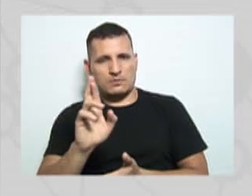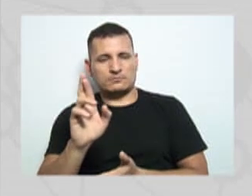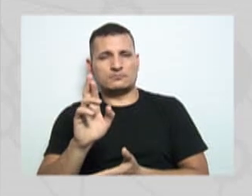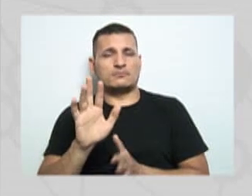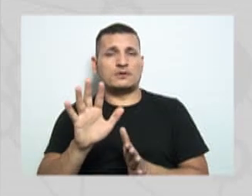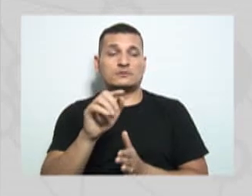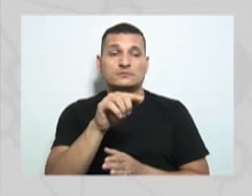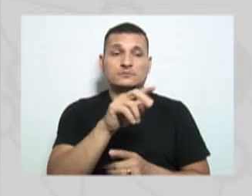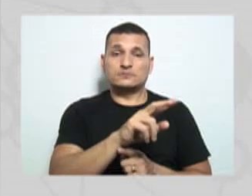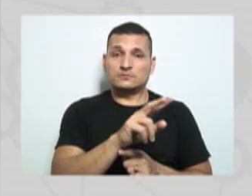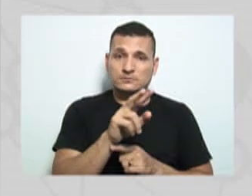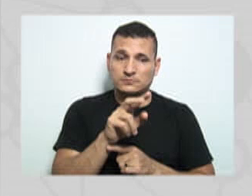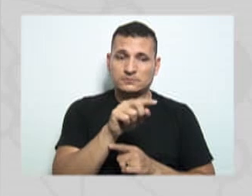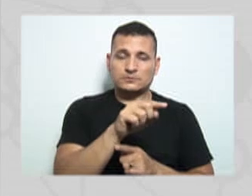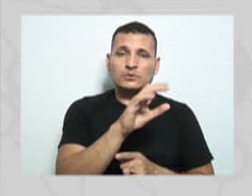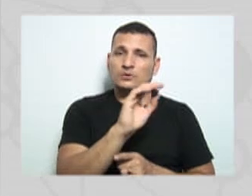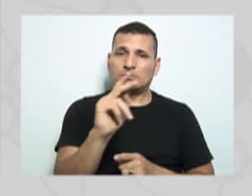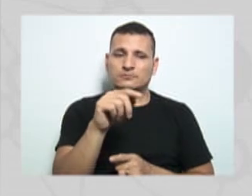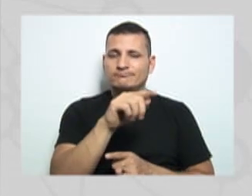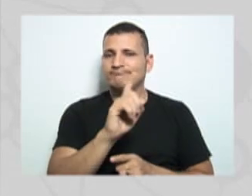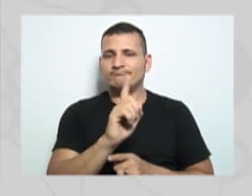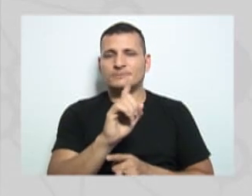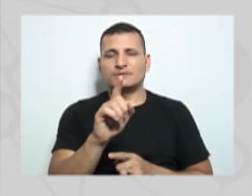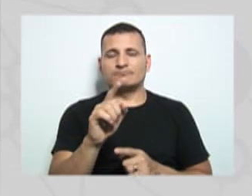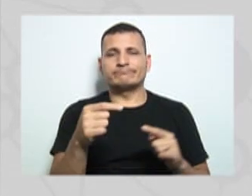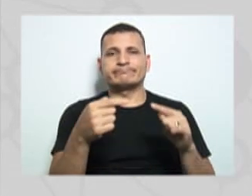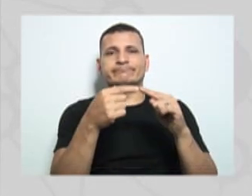se enquadrarem no lucro real.